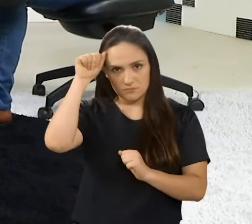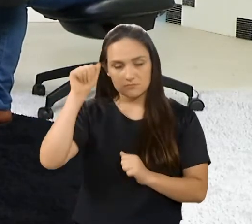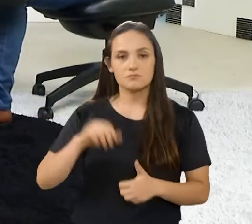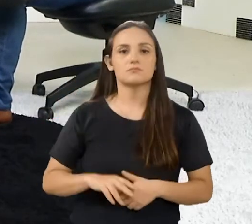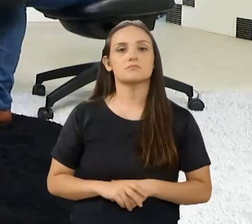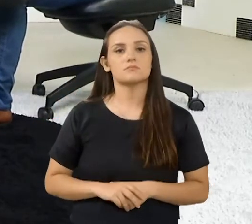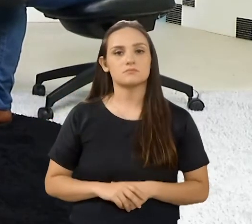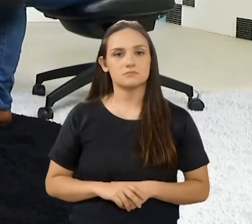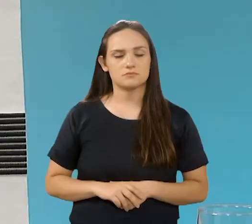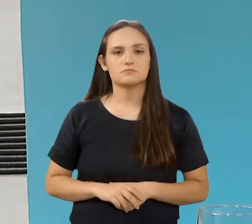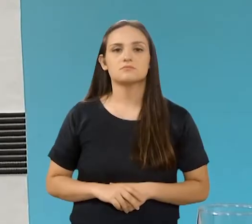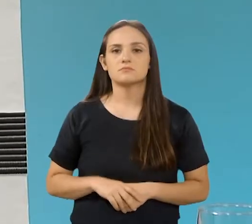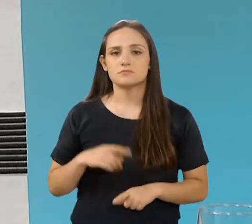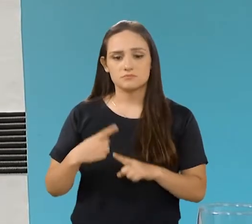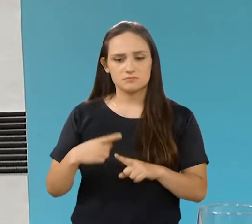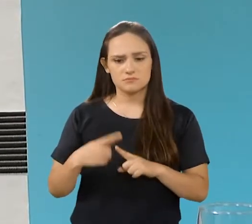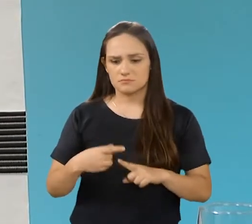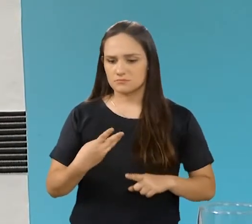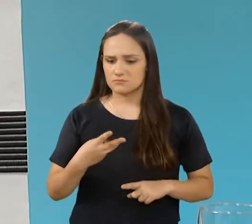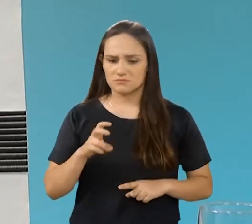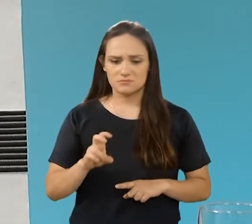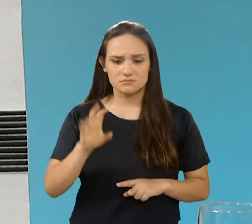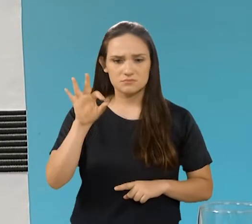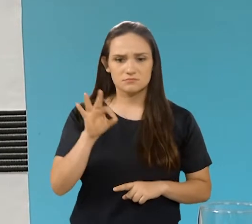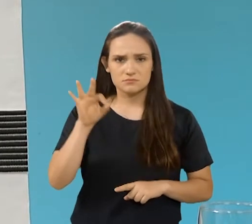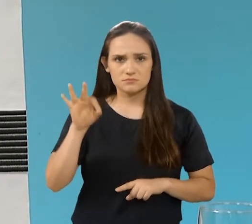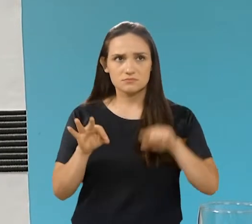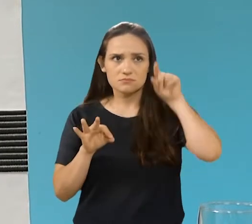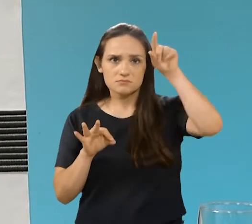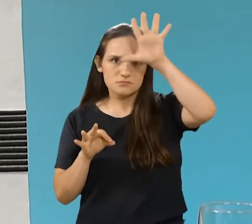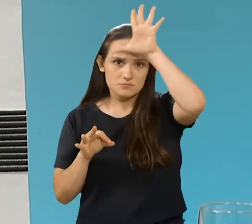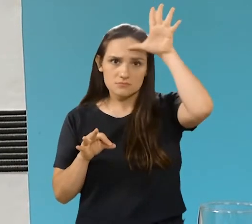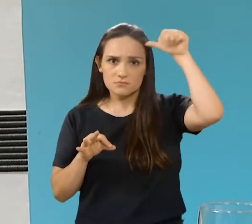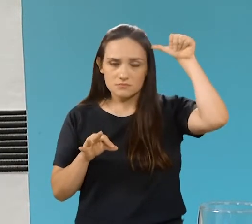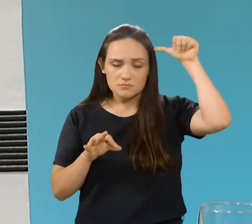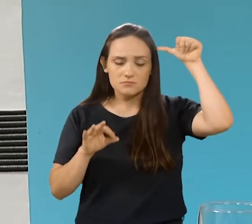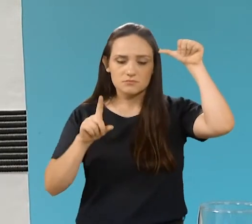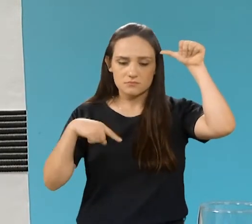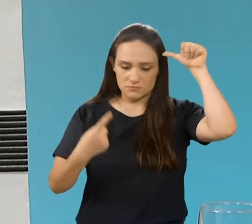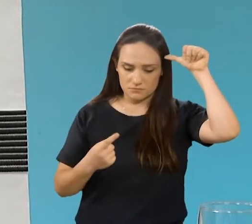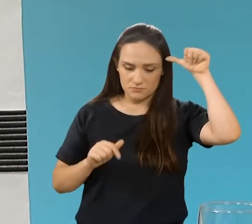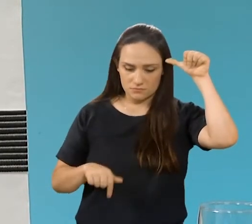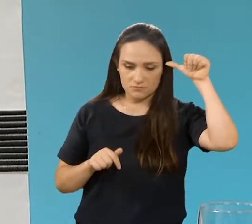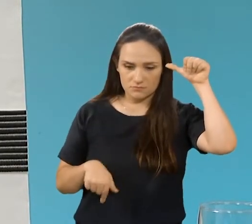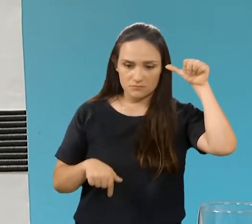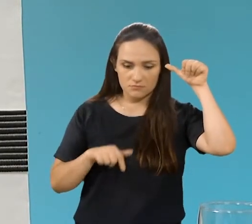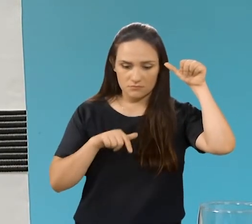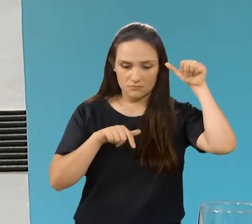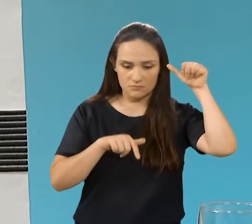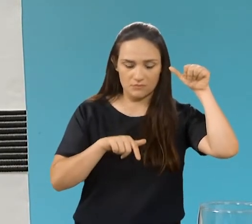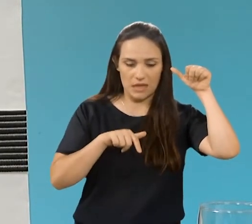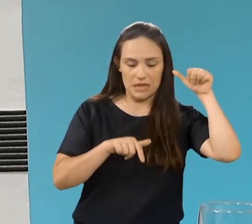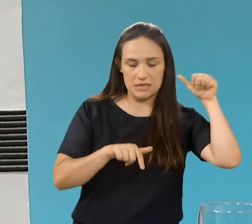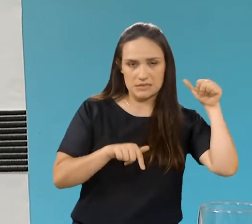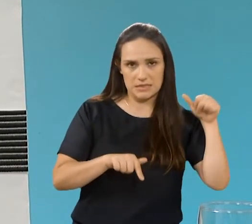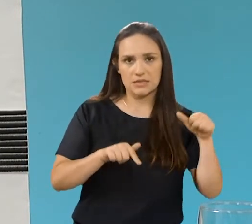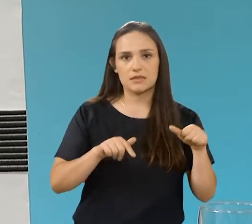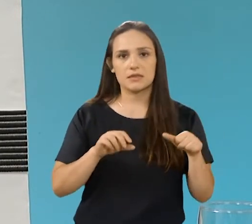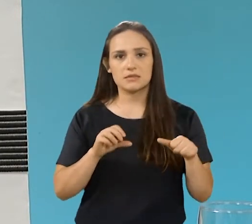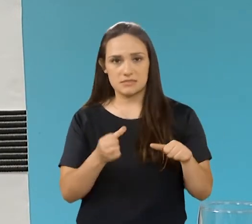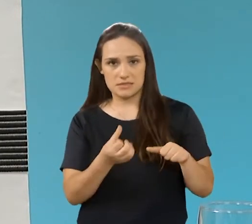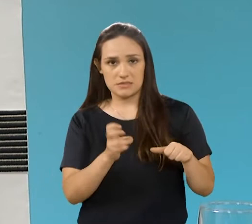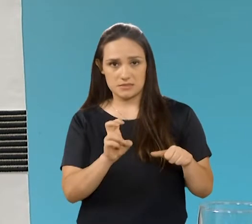35% do bioma do Pantanal está no Mato Grosso, aí o restante no Mato Grosso do Sul. Então nós temos frentes parlamentares que